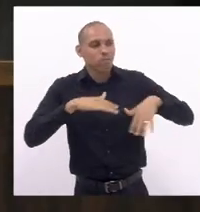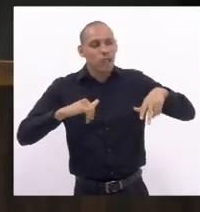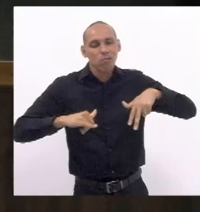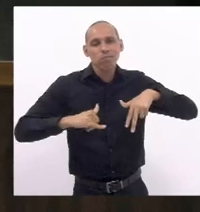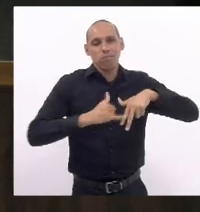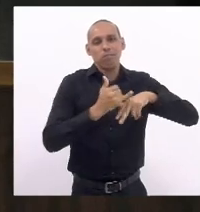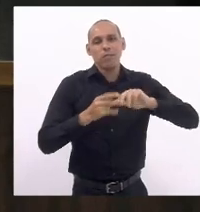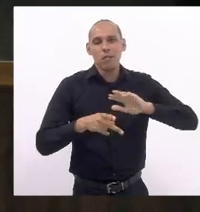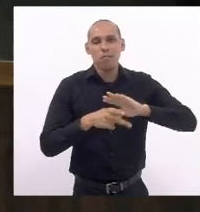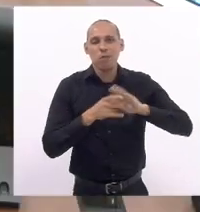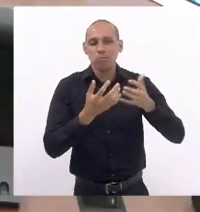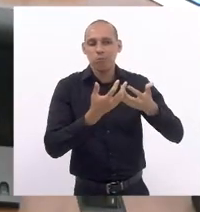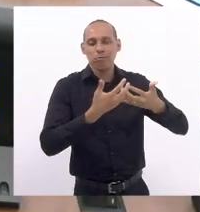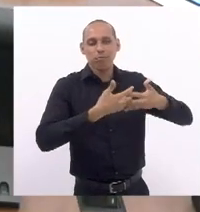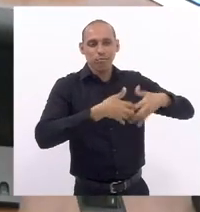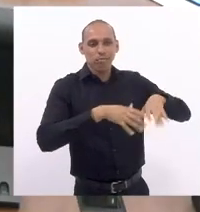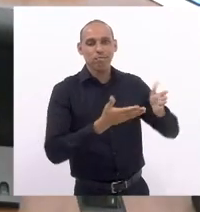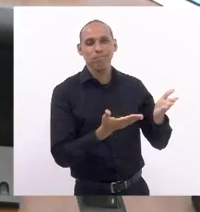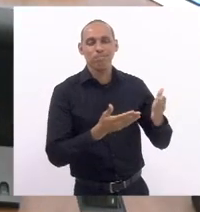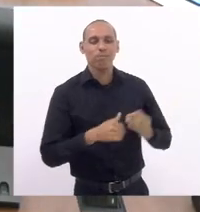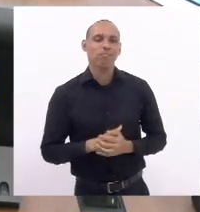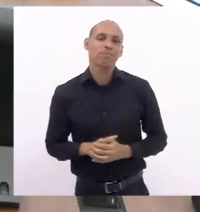Petrópolis.